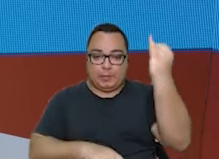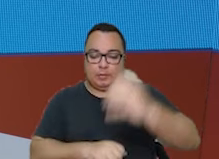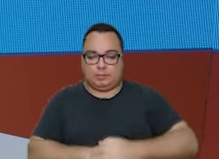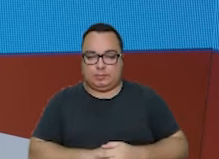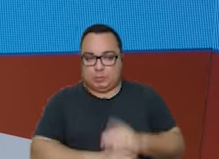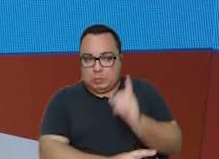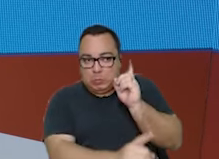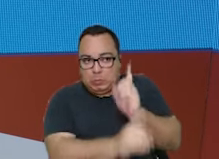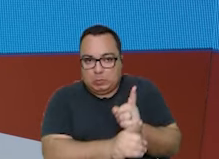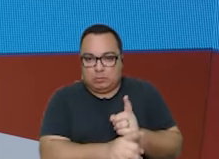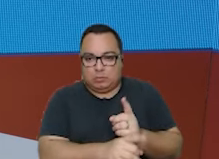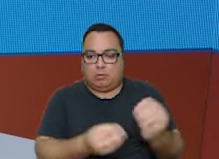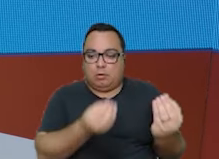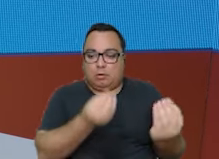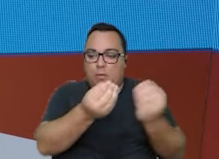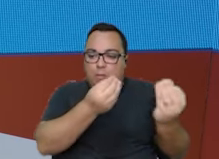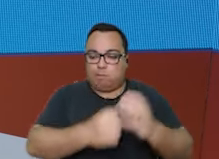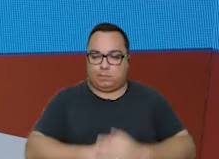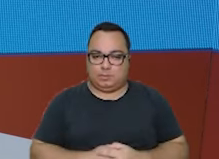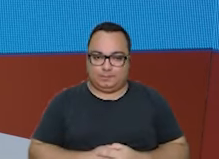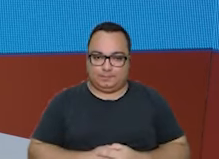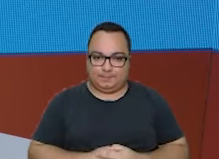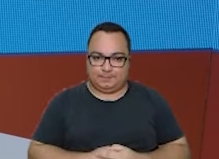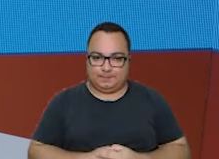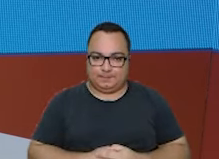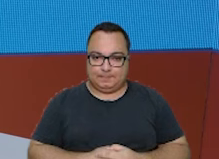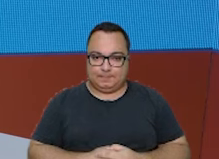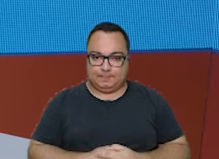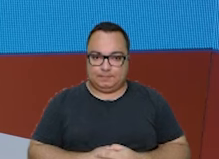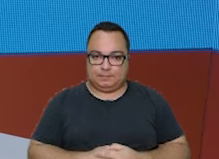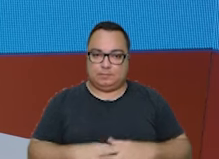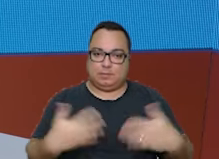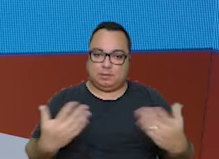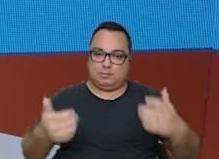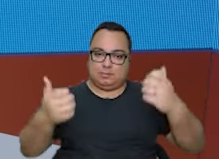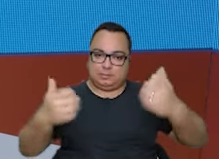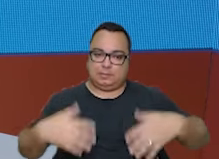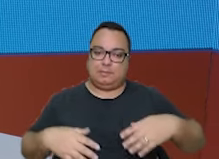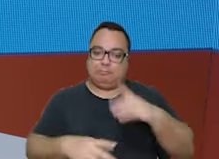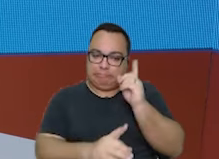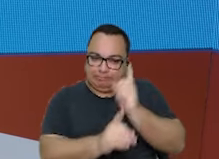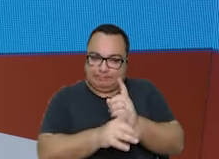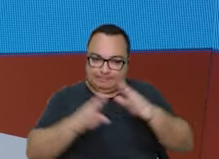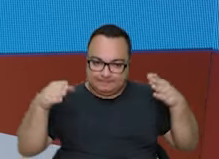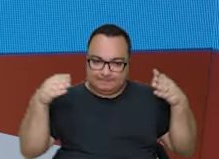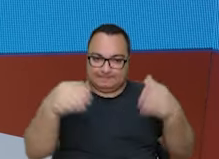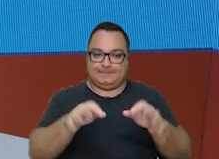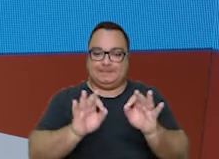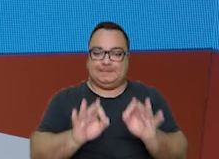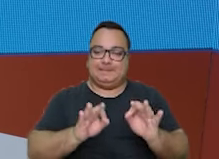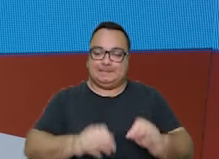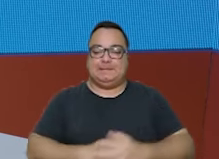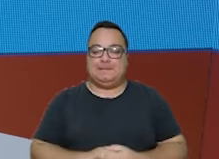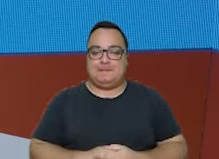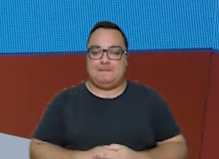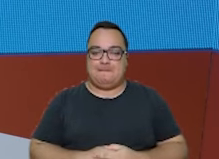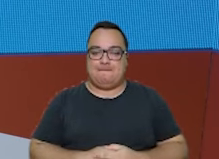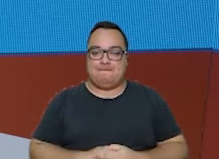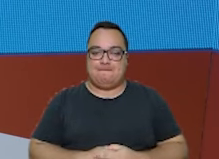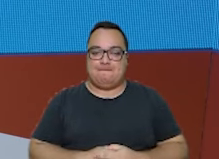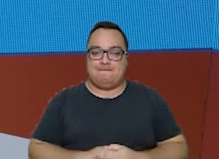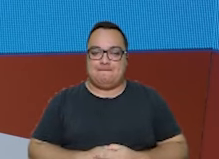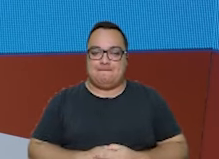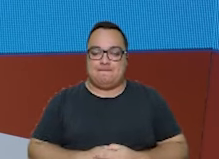probabilidade desse público estar onde ele vai estar ali a gente tem que gastar uma energia ou tem que investir tempo né